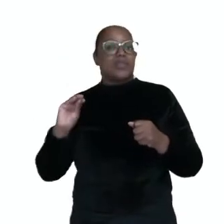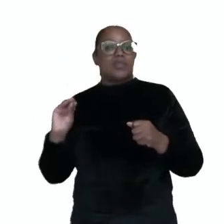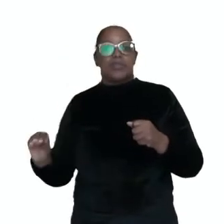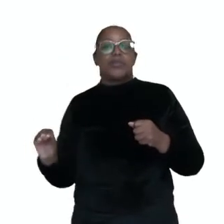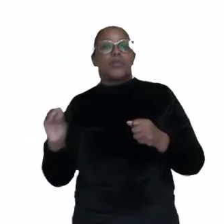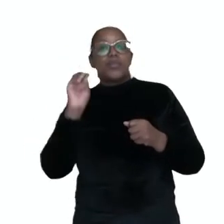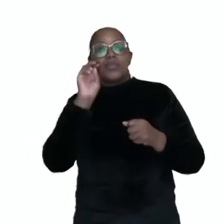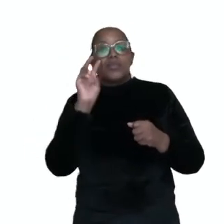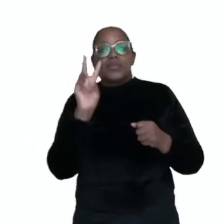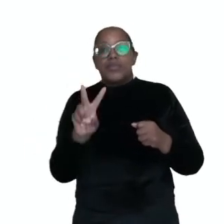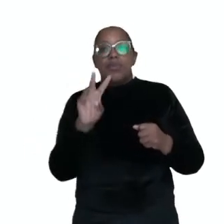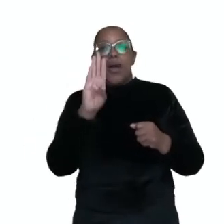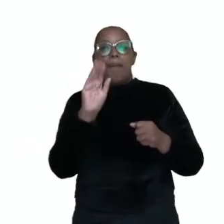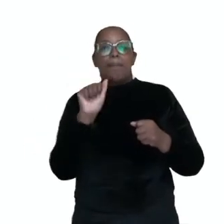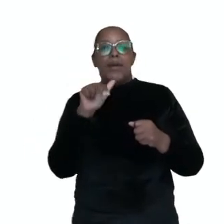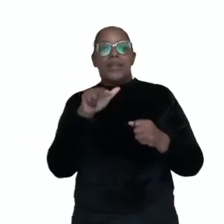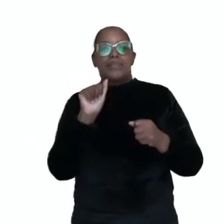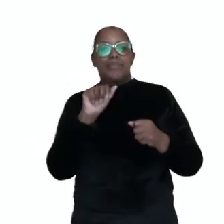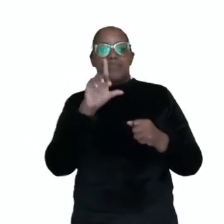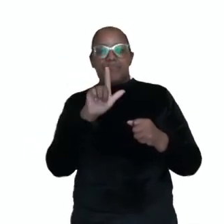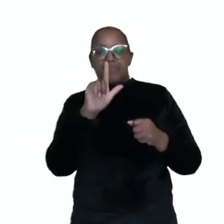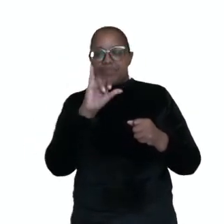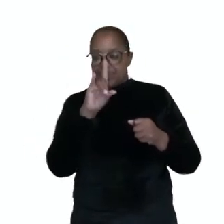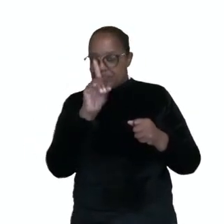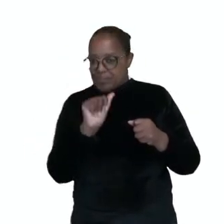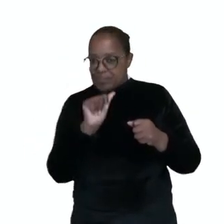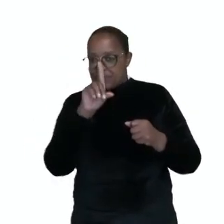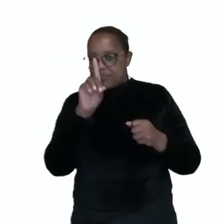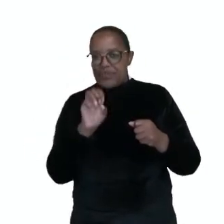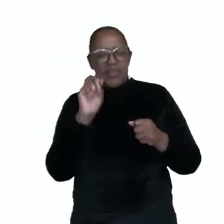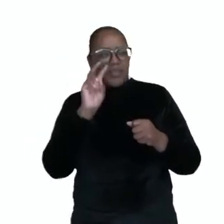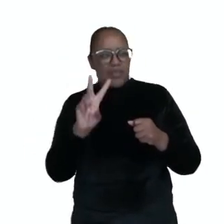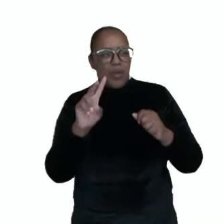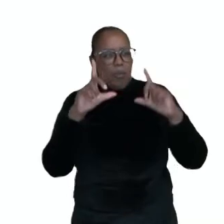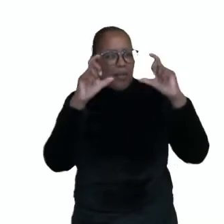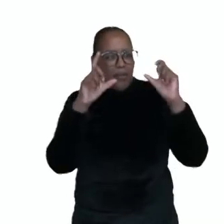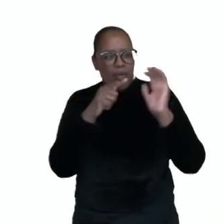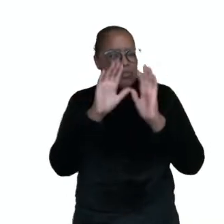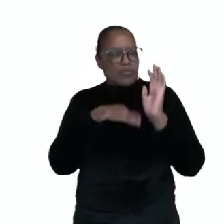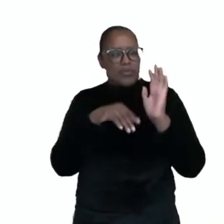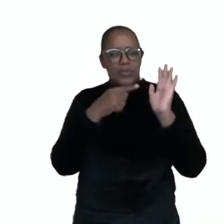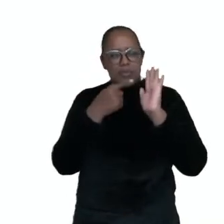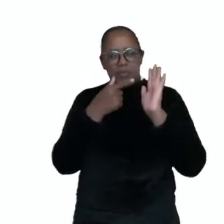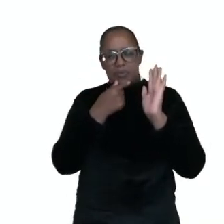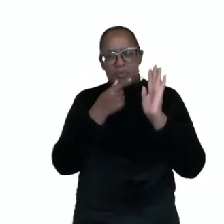via, né, a banalidade. Aí a gente vê uma foto dele, né? Tá cercado por